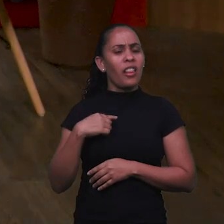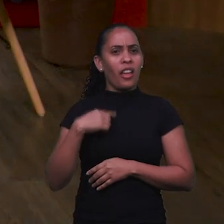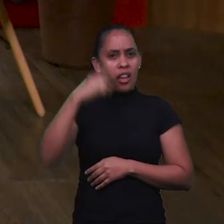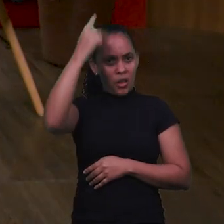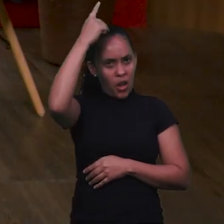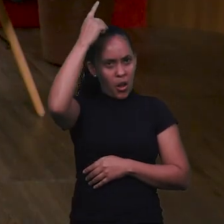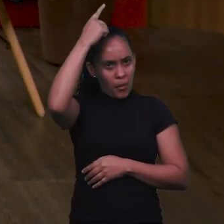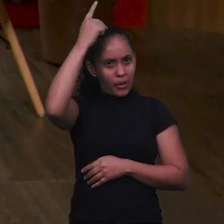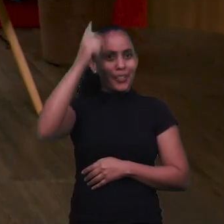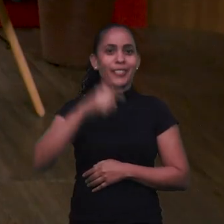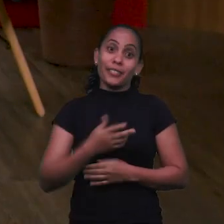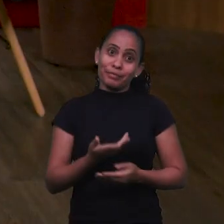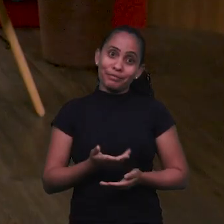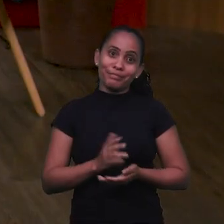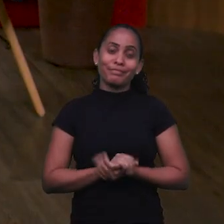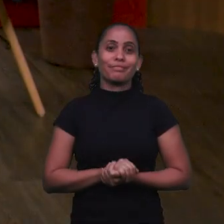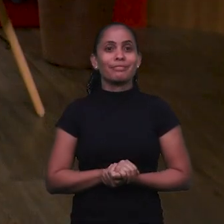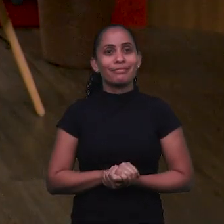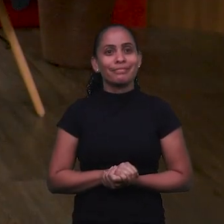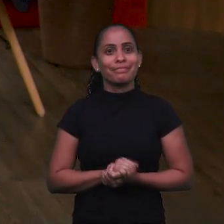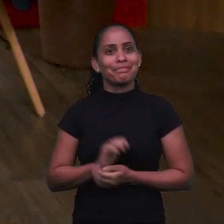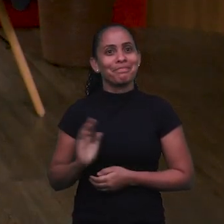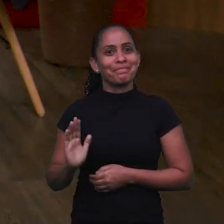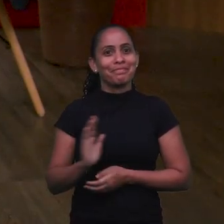Boa pergunta, Alair. Veja,